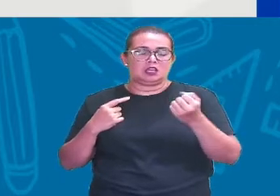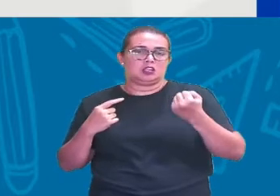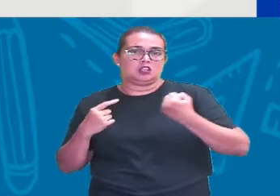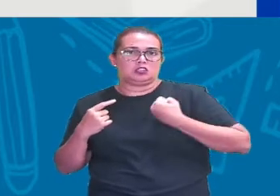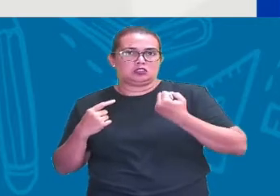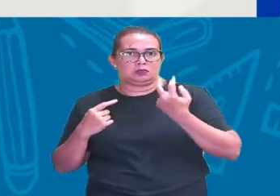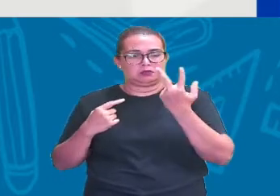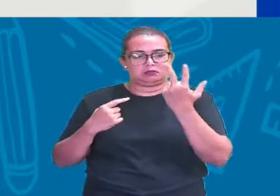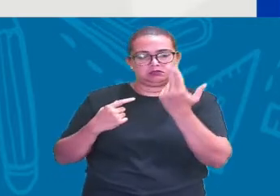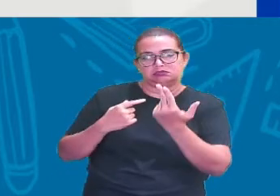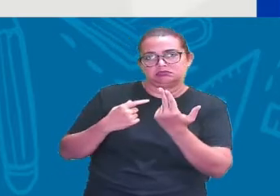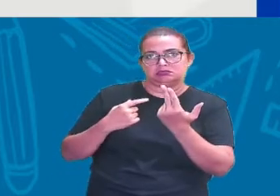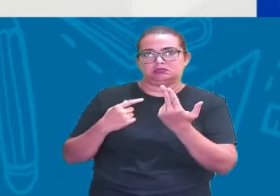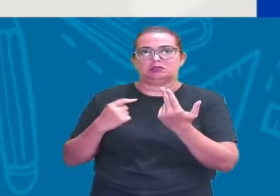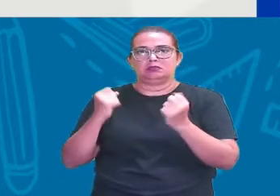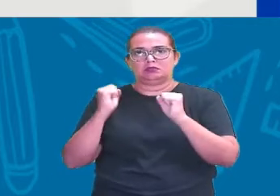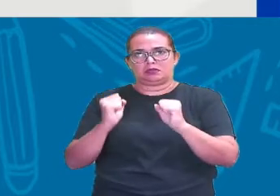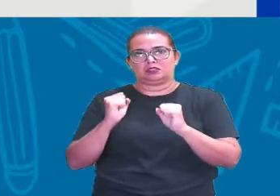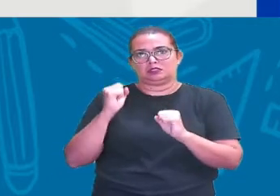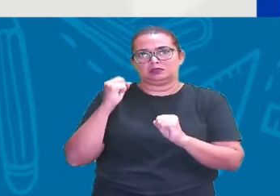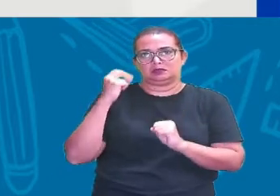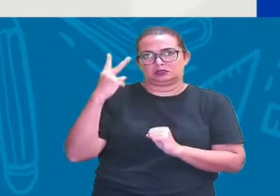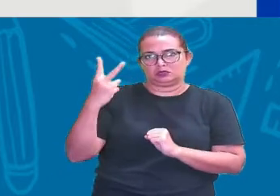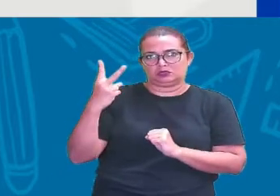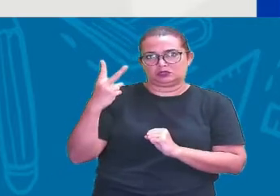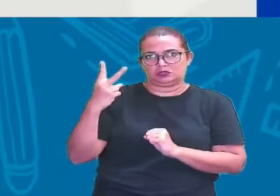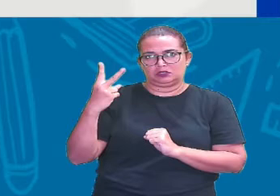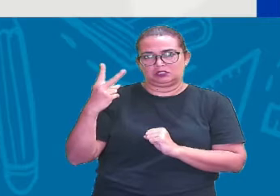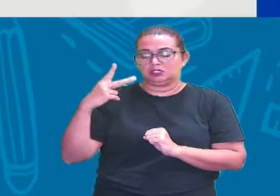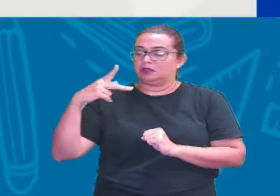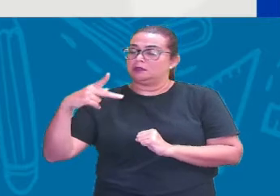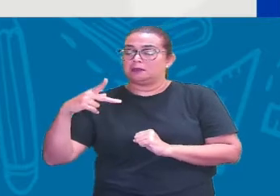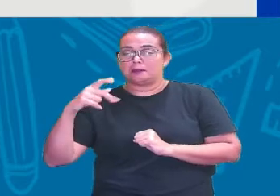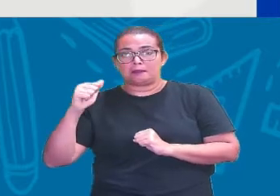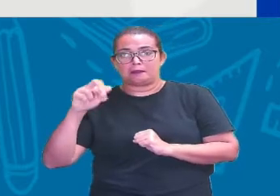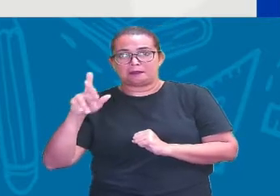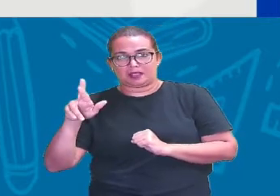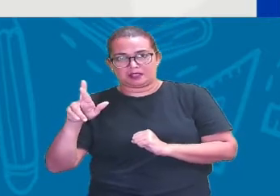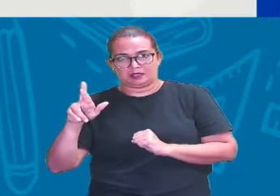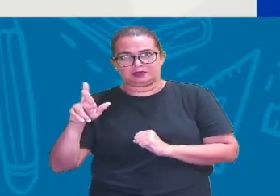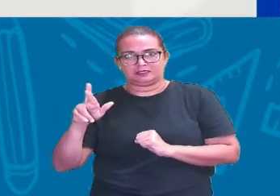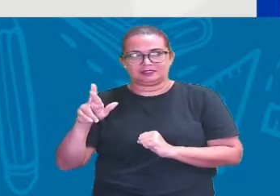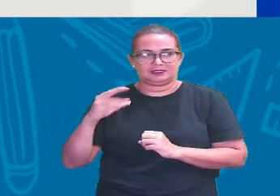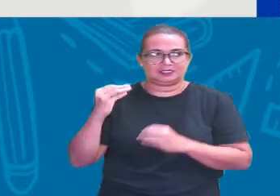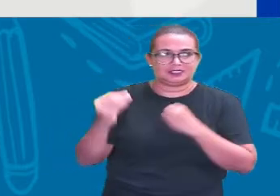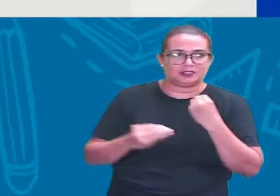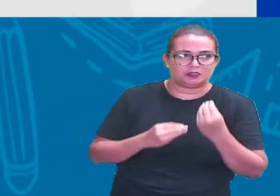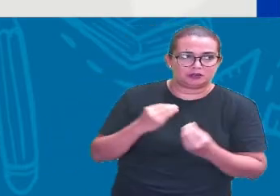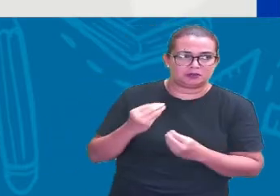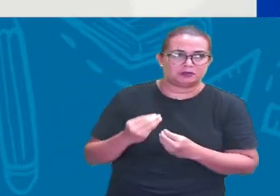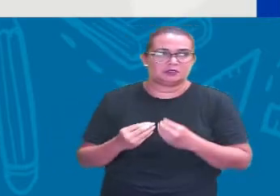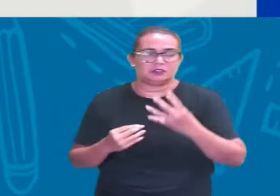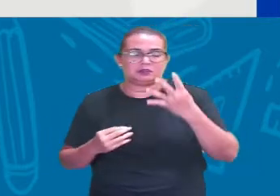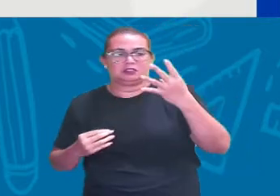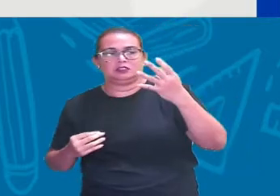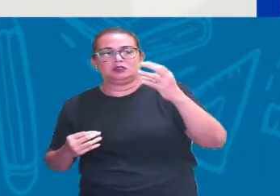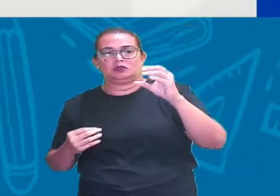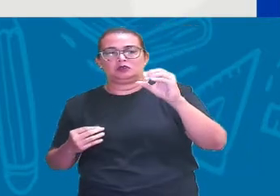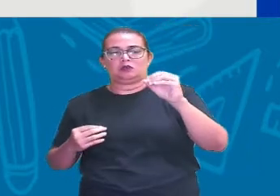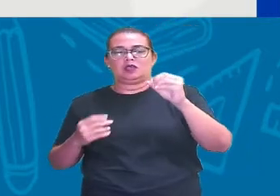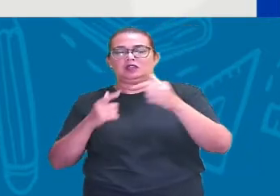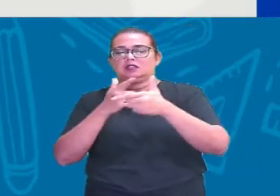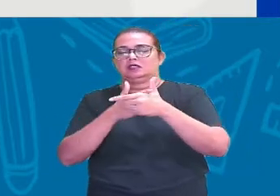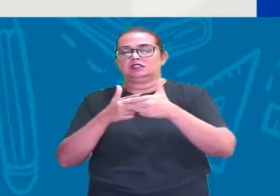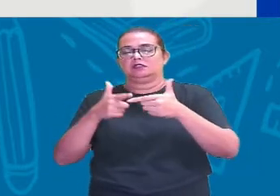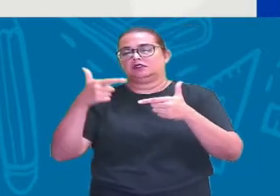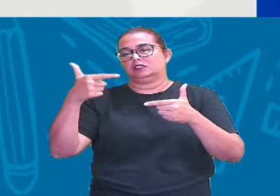posso dividir por 2. Um de cada vez, mais juntinhos, tá certo? 40 dividido por 2